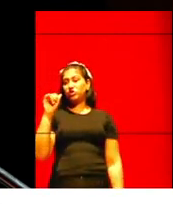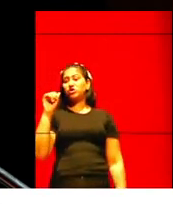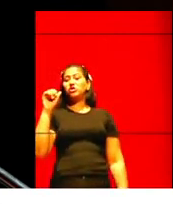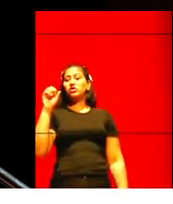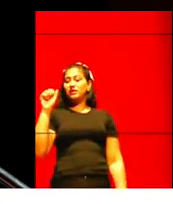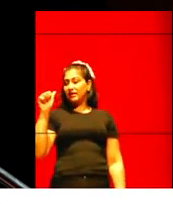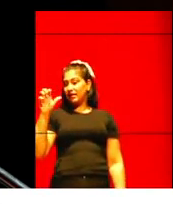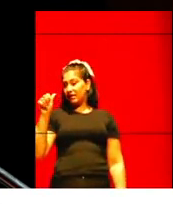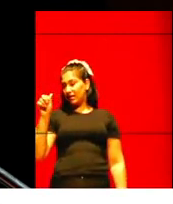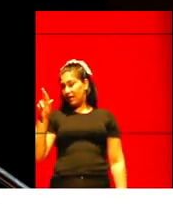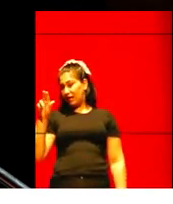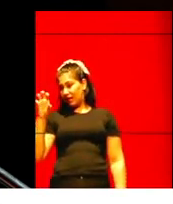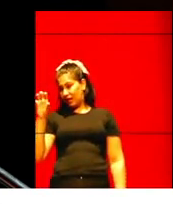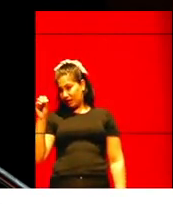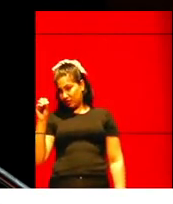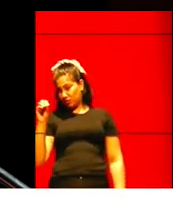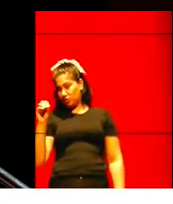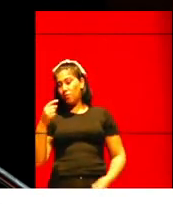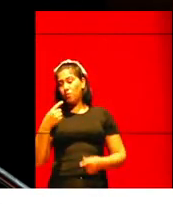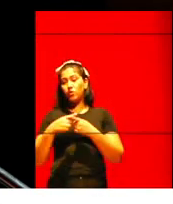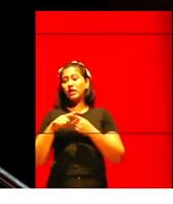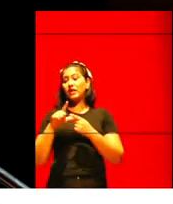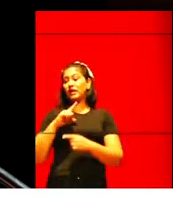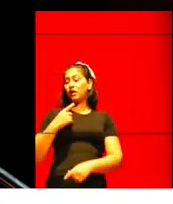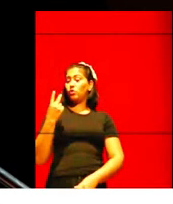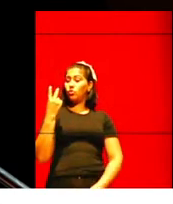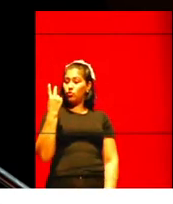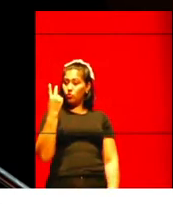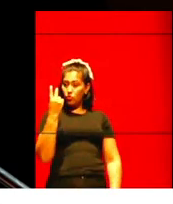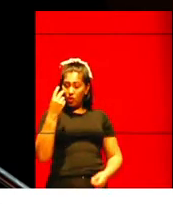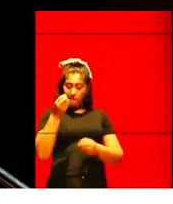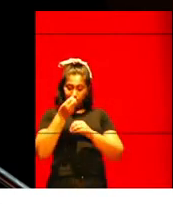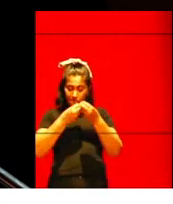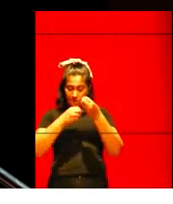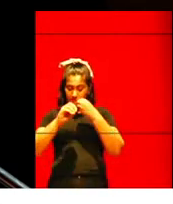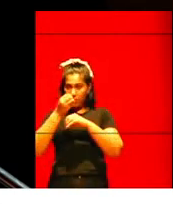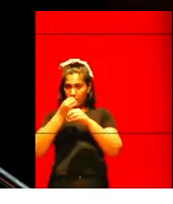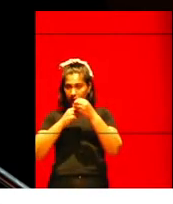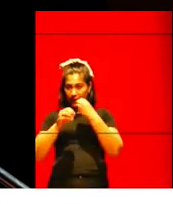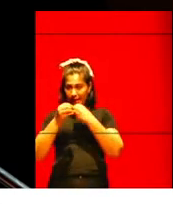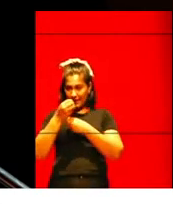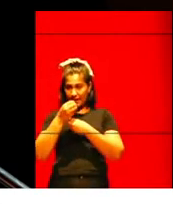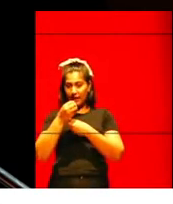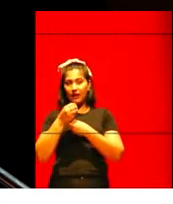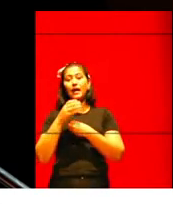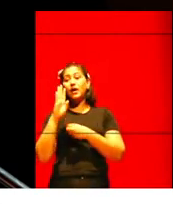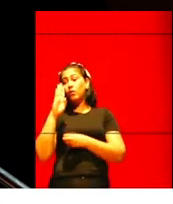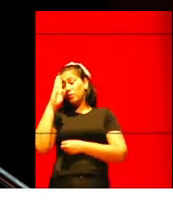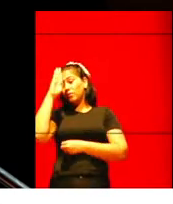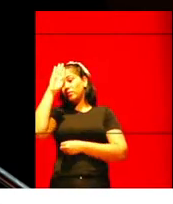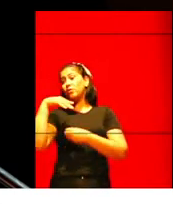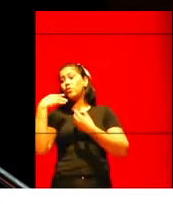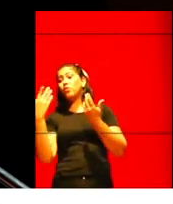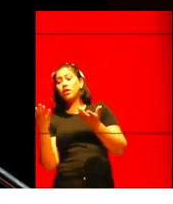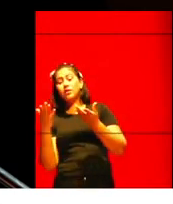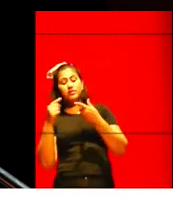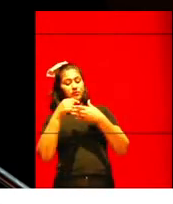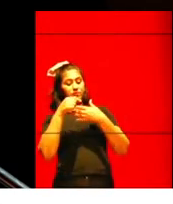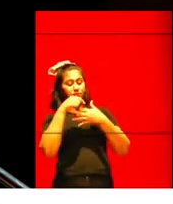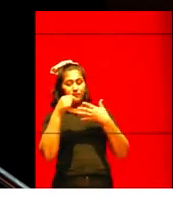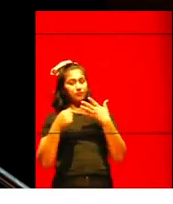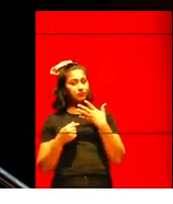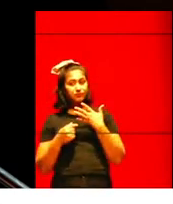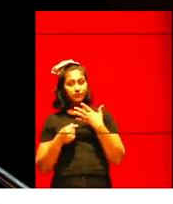por duas moléculas de monossacarídeo, certo? Quem são os principais dentro dos